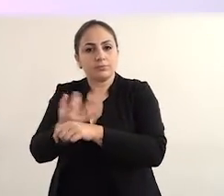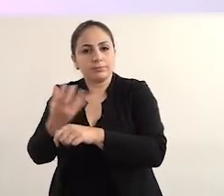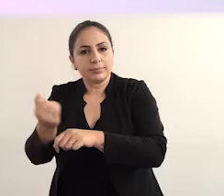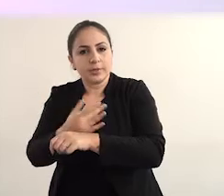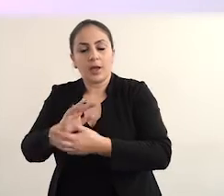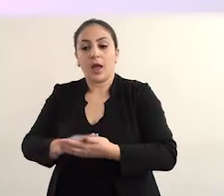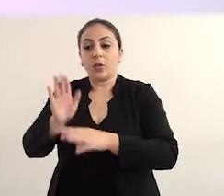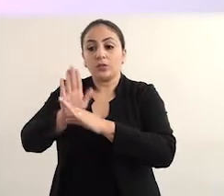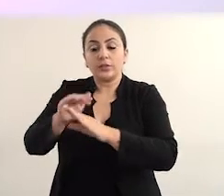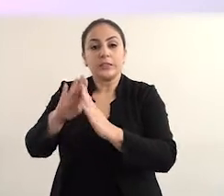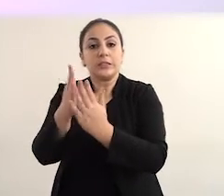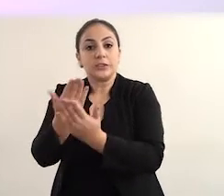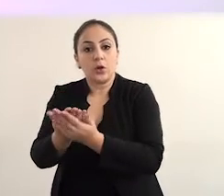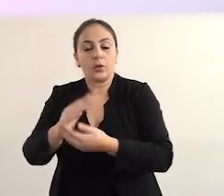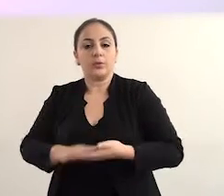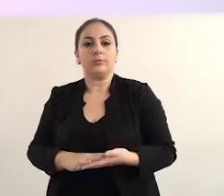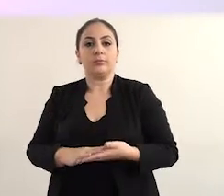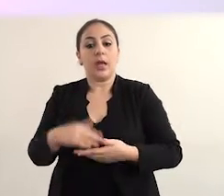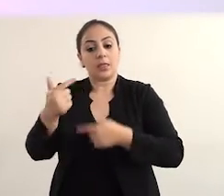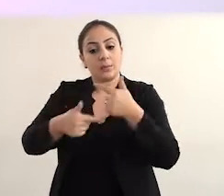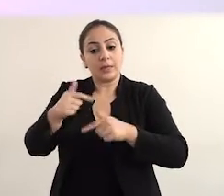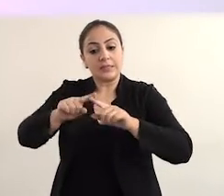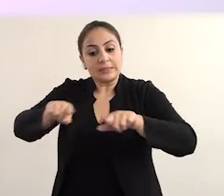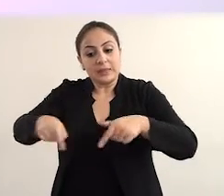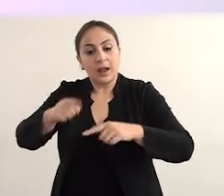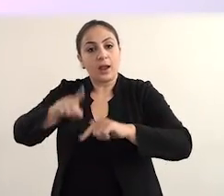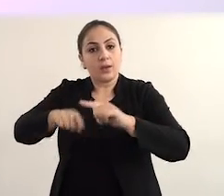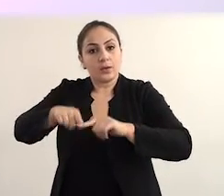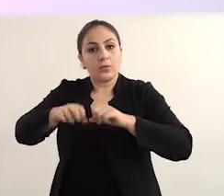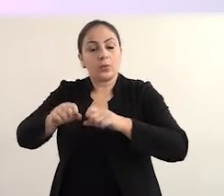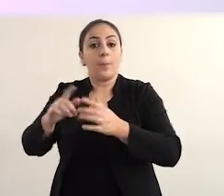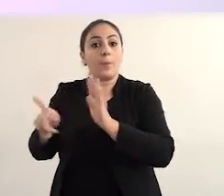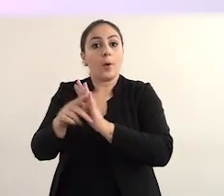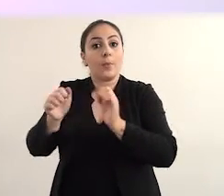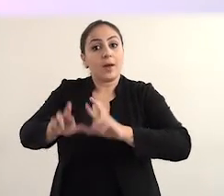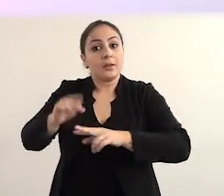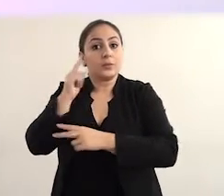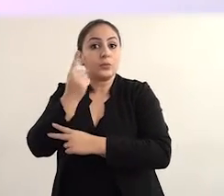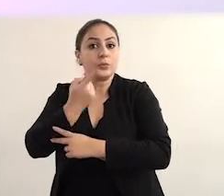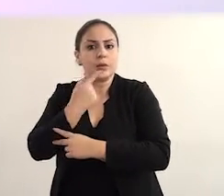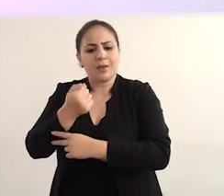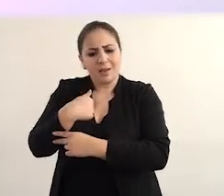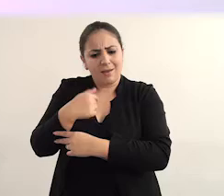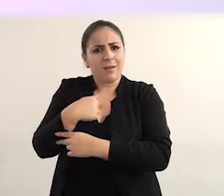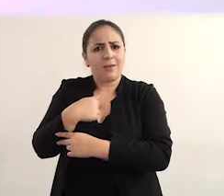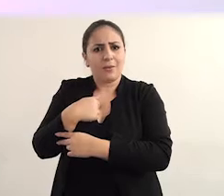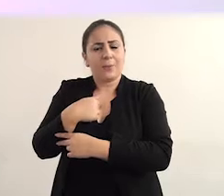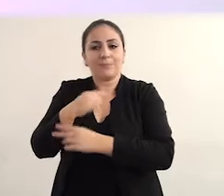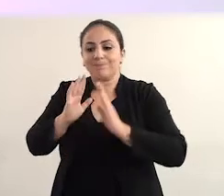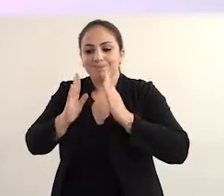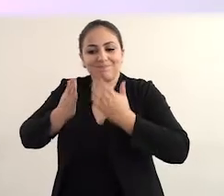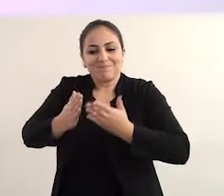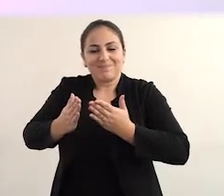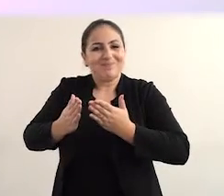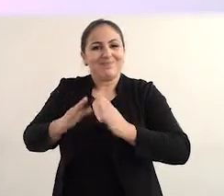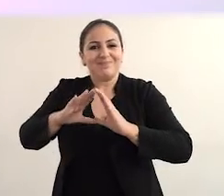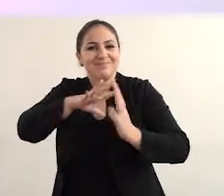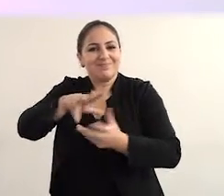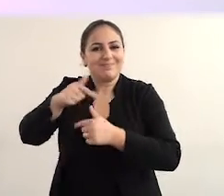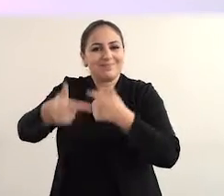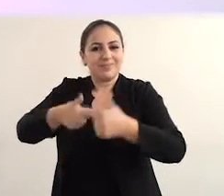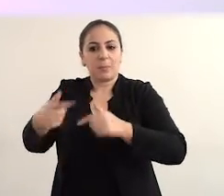escolas. Trabalhei na sala de recursos, né, da surdez. Então eu tinha o meu universo de trabalho